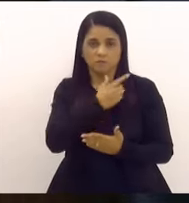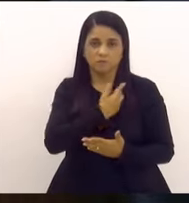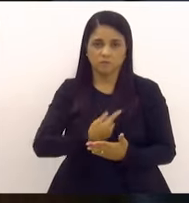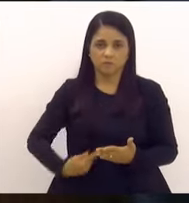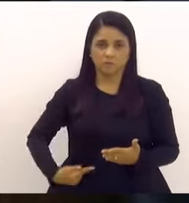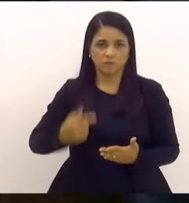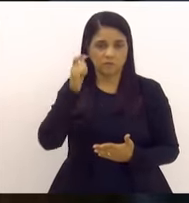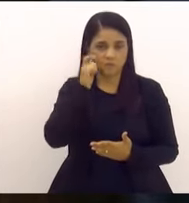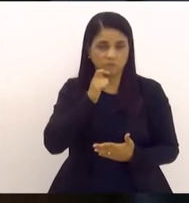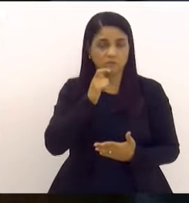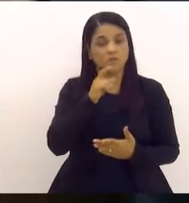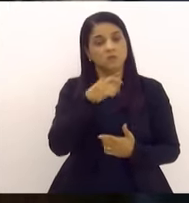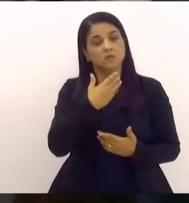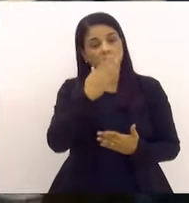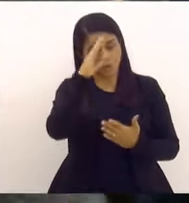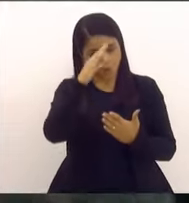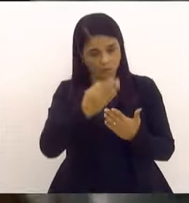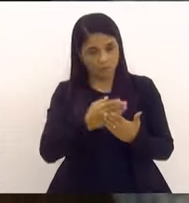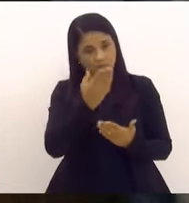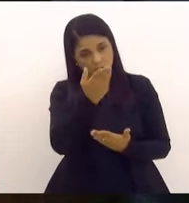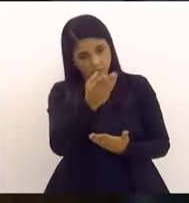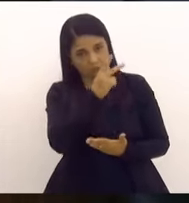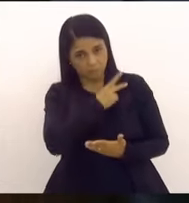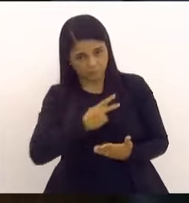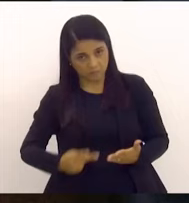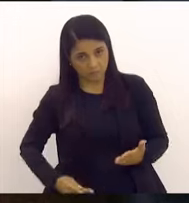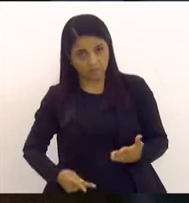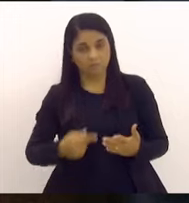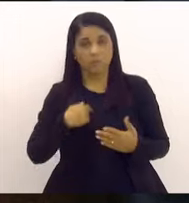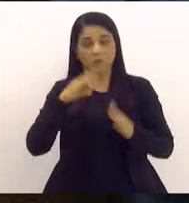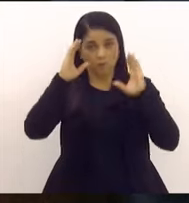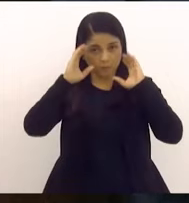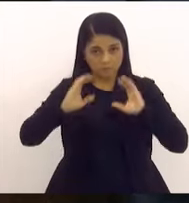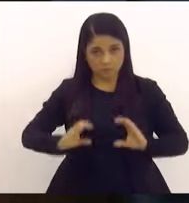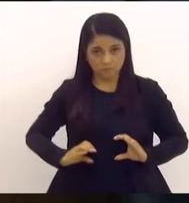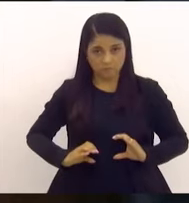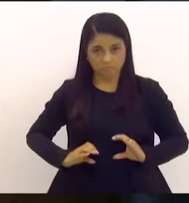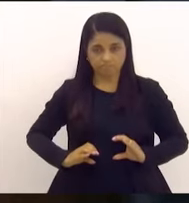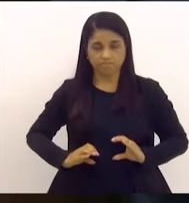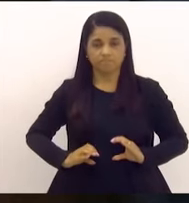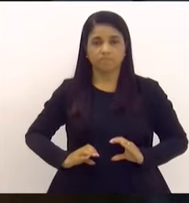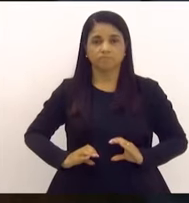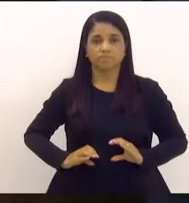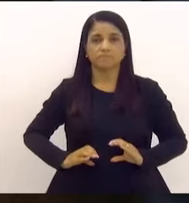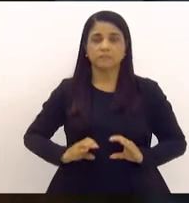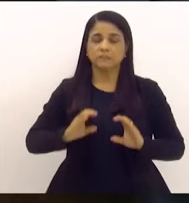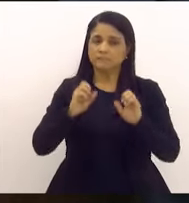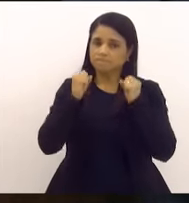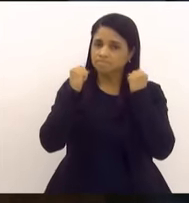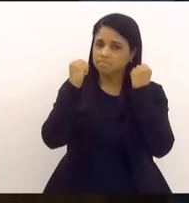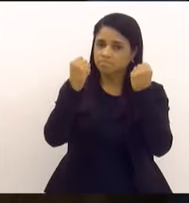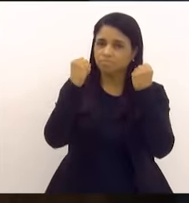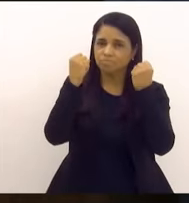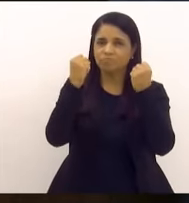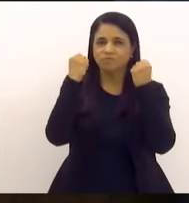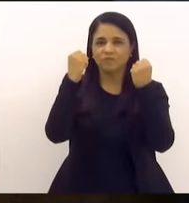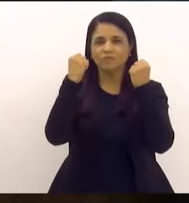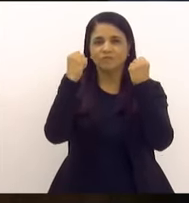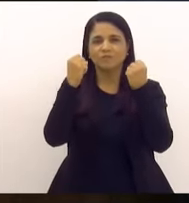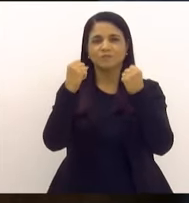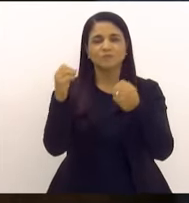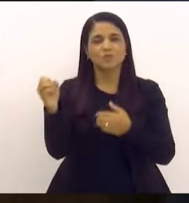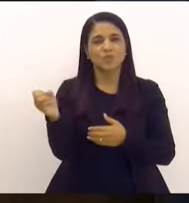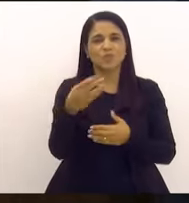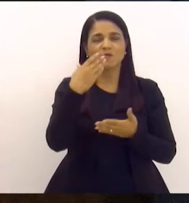Castro e em Vossa Excelência, e dizer que, como cidadão, ninguém mais do que nós estamos torcendo para que o novo secretário